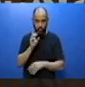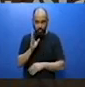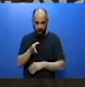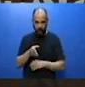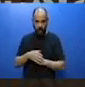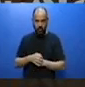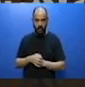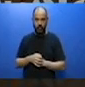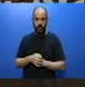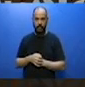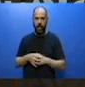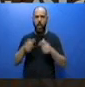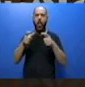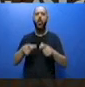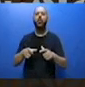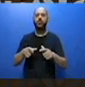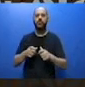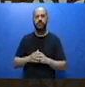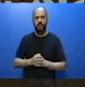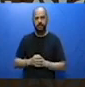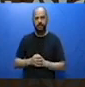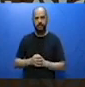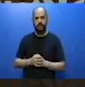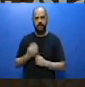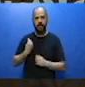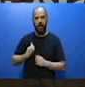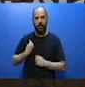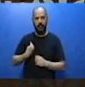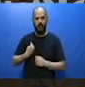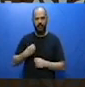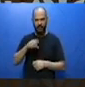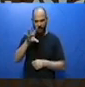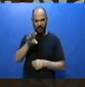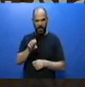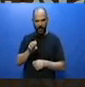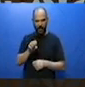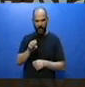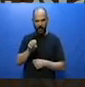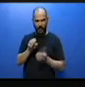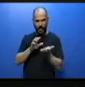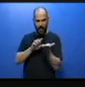Onde ela estava? Alguma vez pegou-a nas mãos?